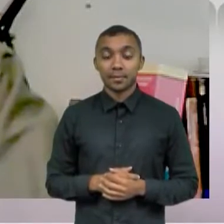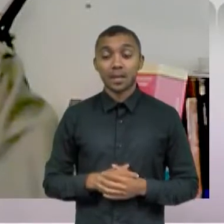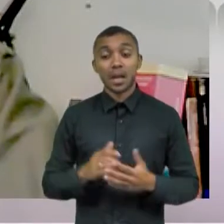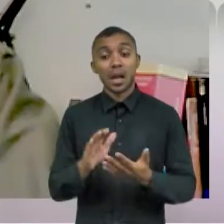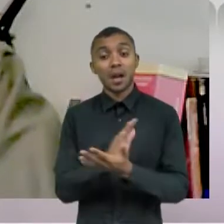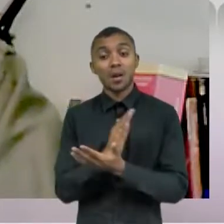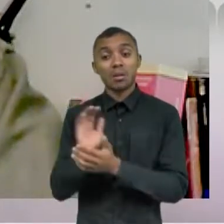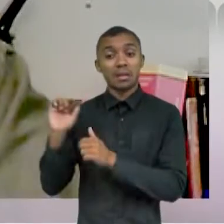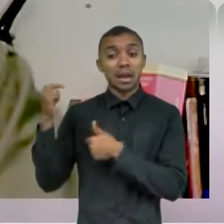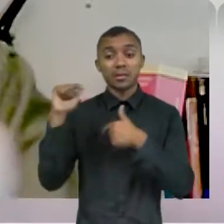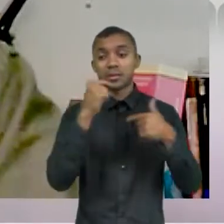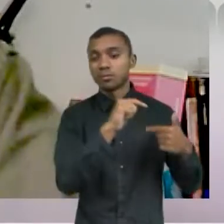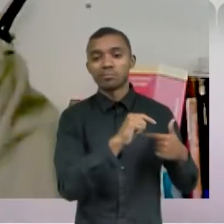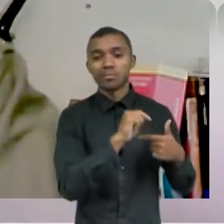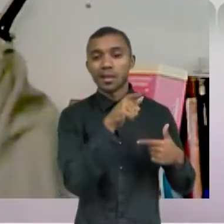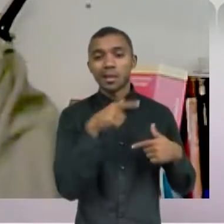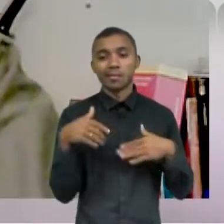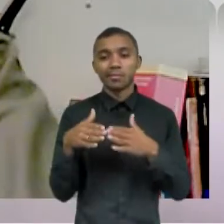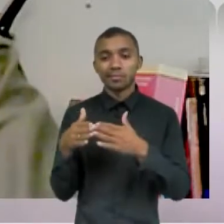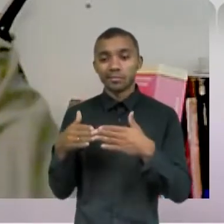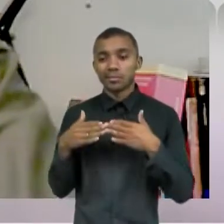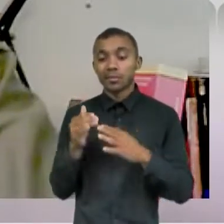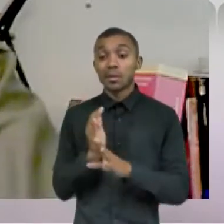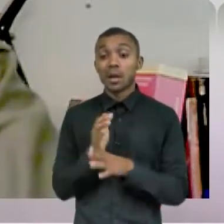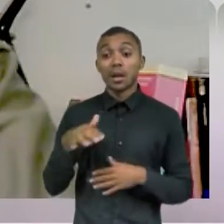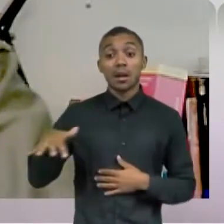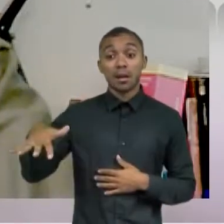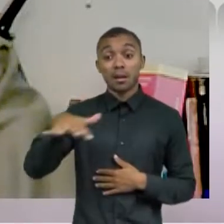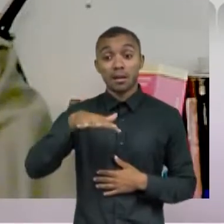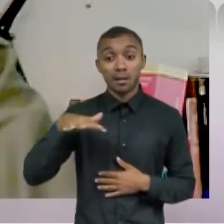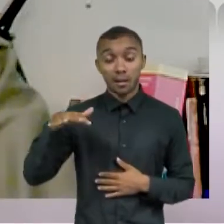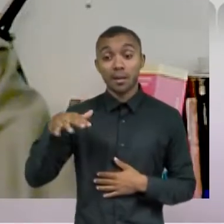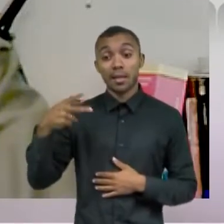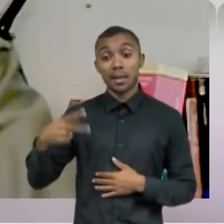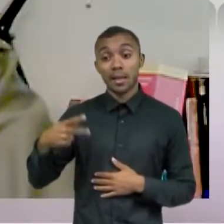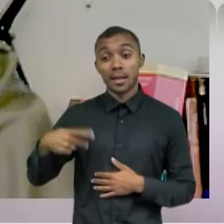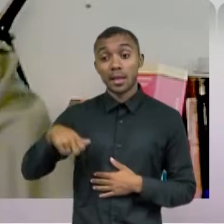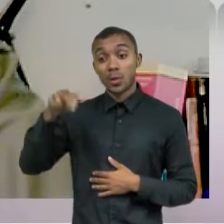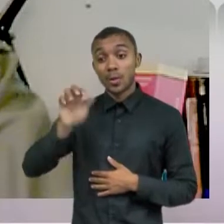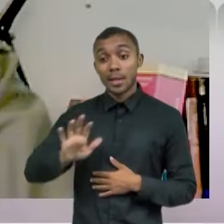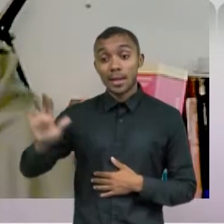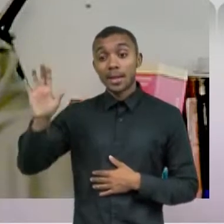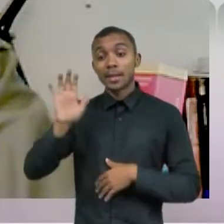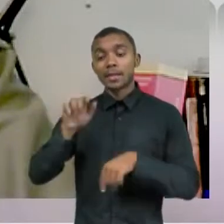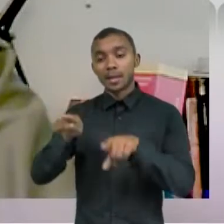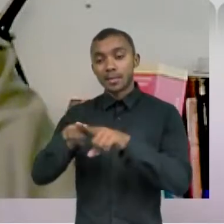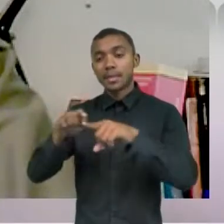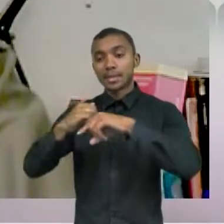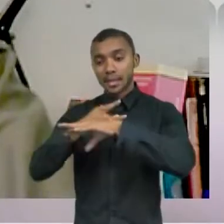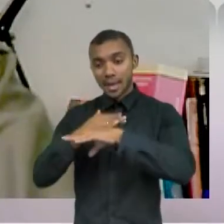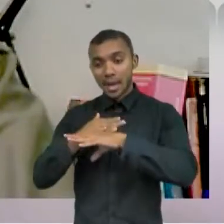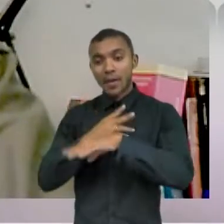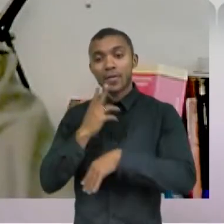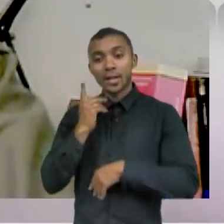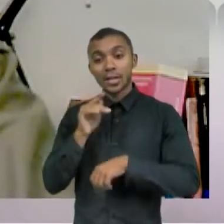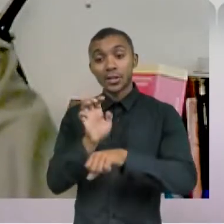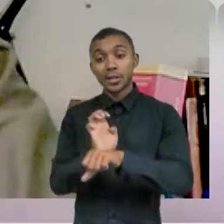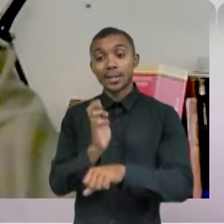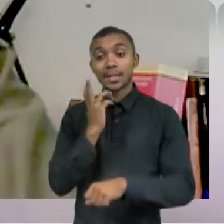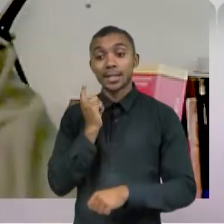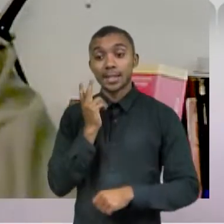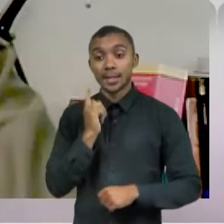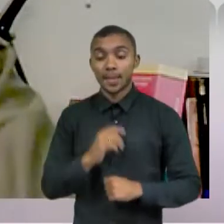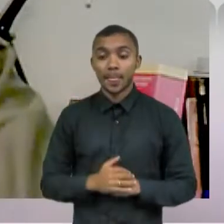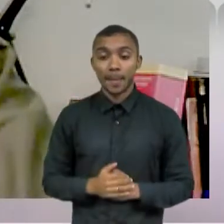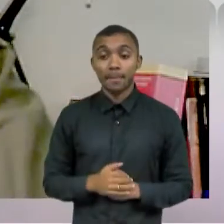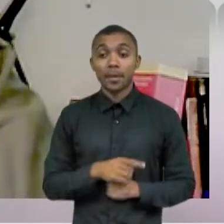das convencionalidades sociais, principalmente numa terra tão provinciana, né, como a nossa, né, como a nossa cidade Fortaleza, como o nosso estado do Ceará.